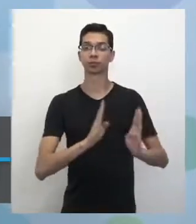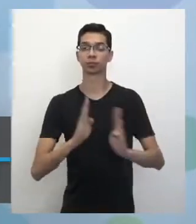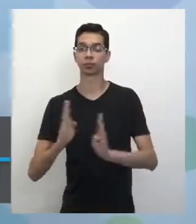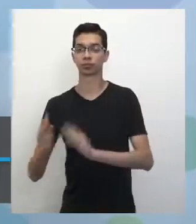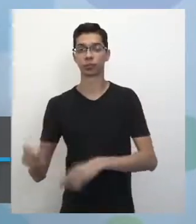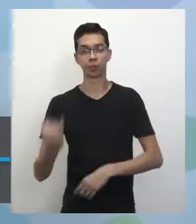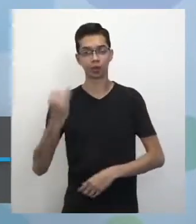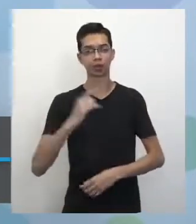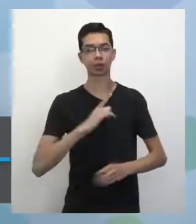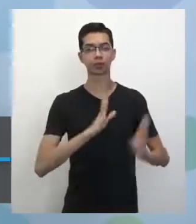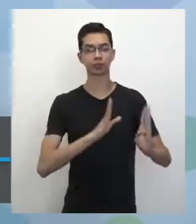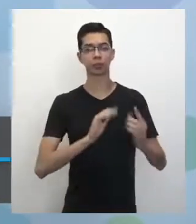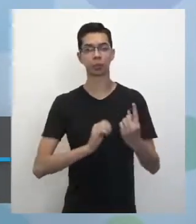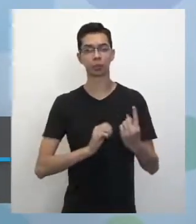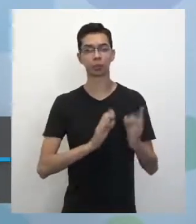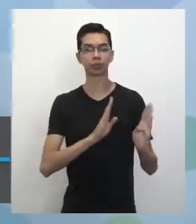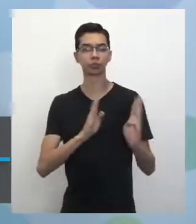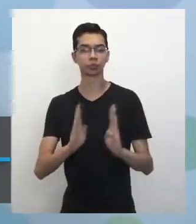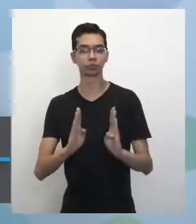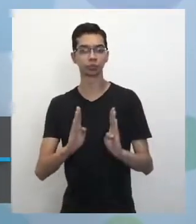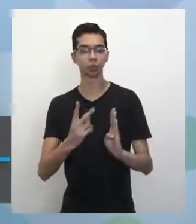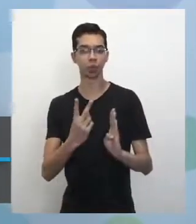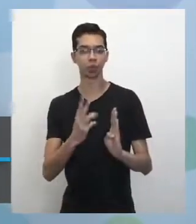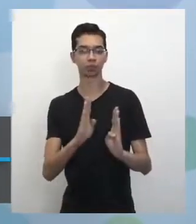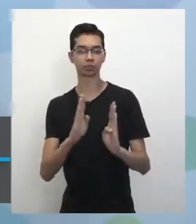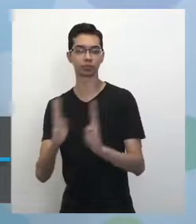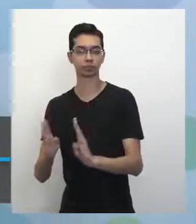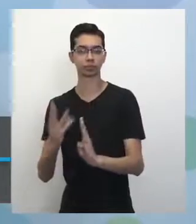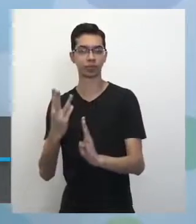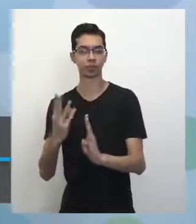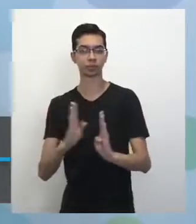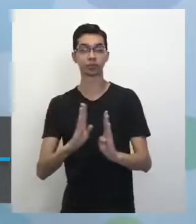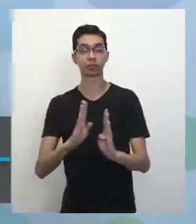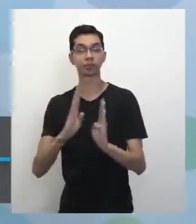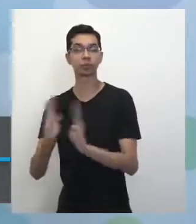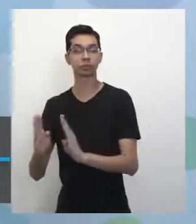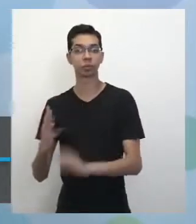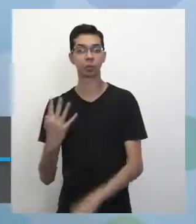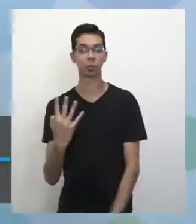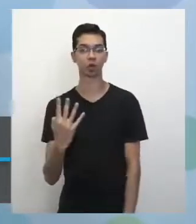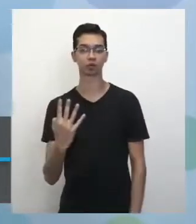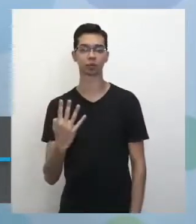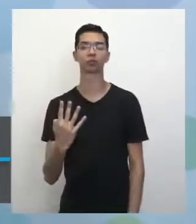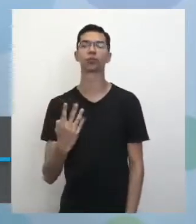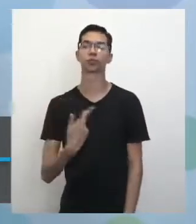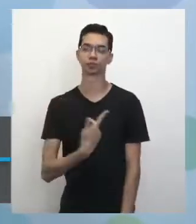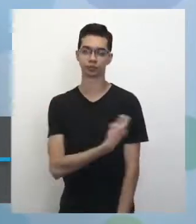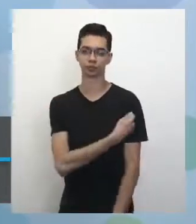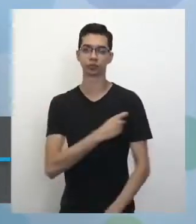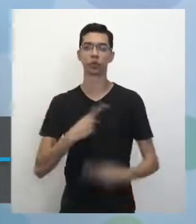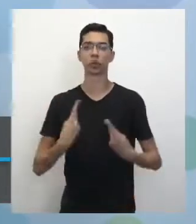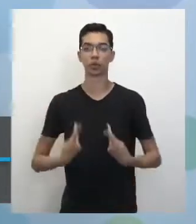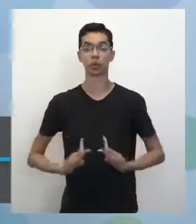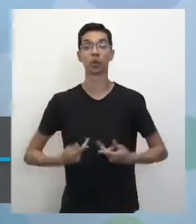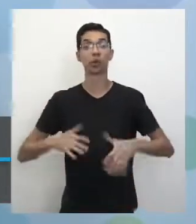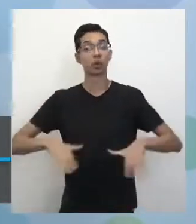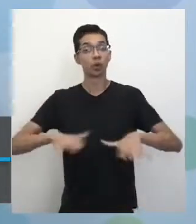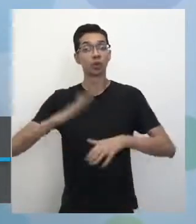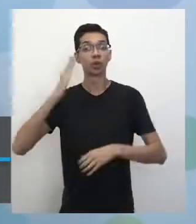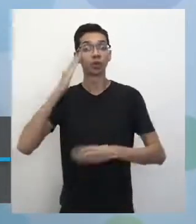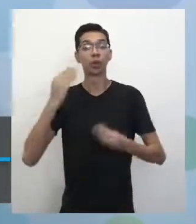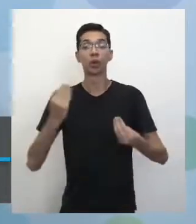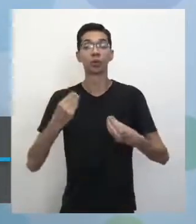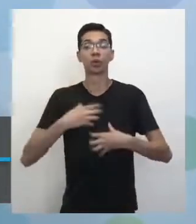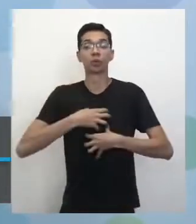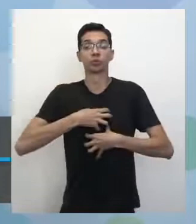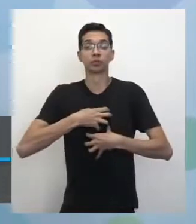fase 2, fase 3 e a fase 4, que aí é realmente ainda já aplicada na população, né? E ver como que está reagindo aí